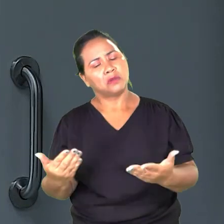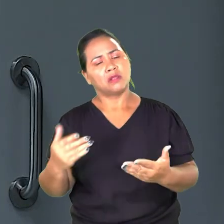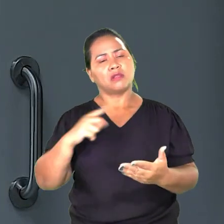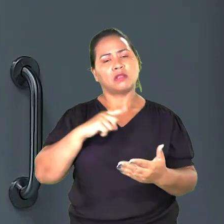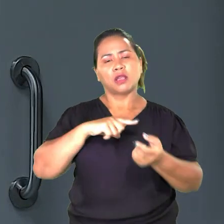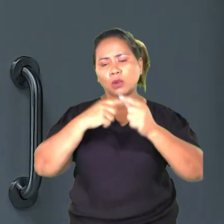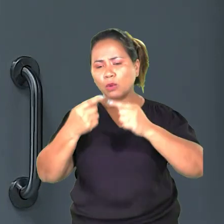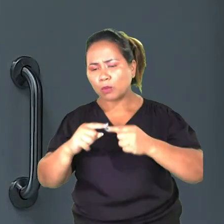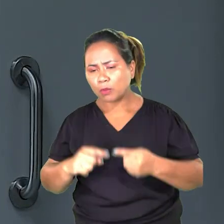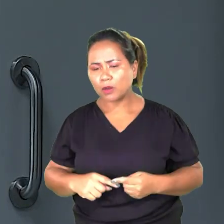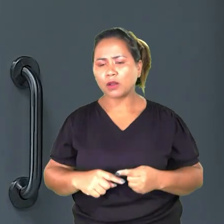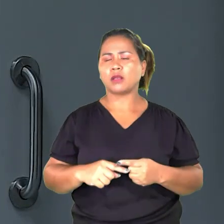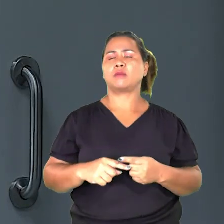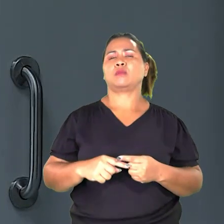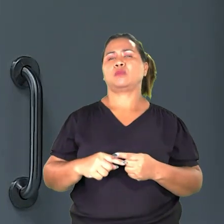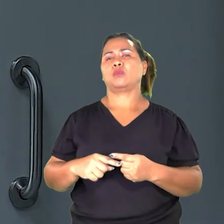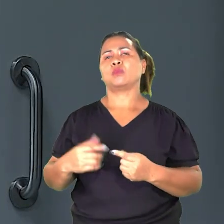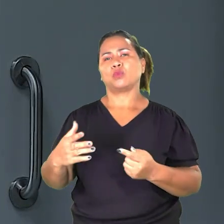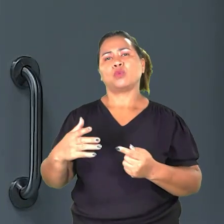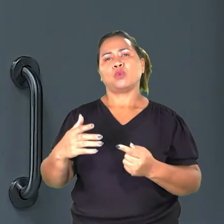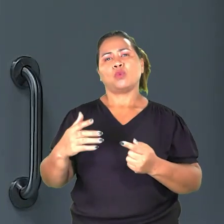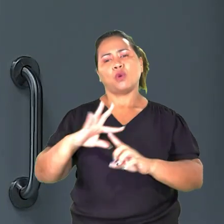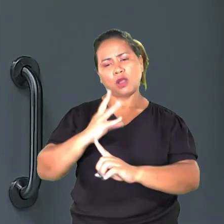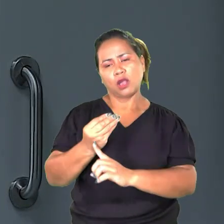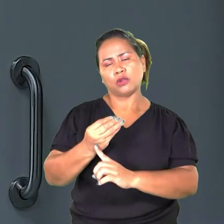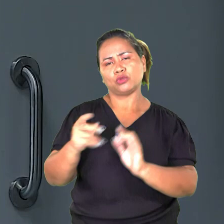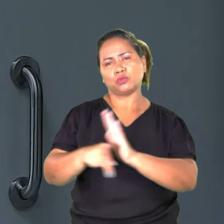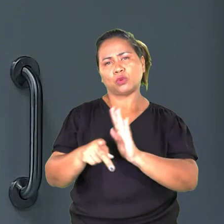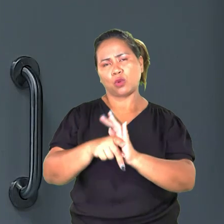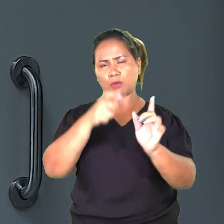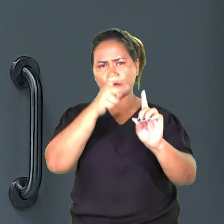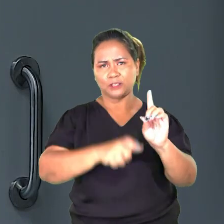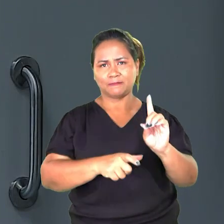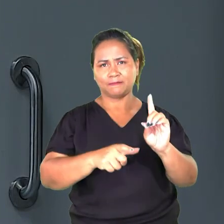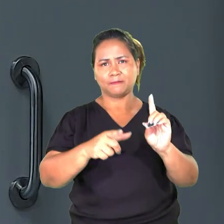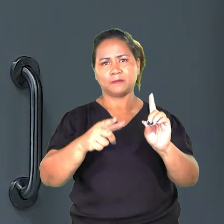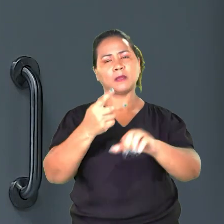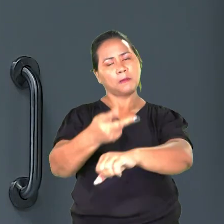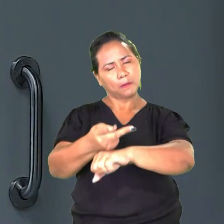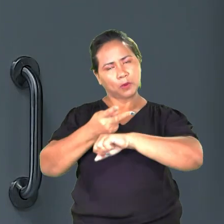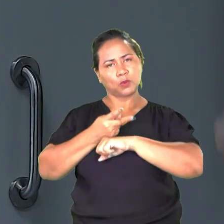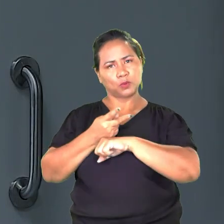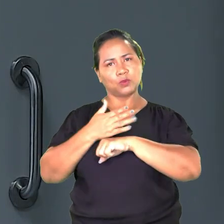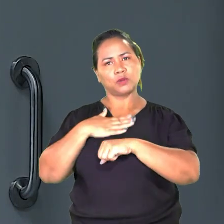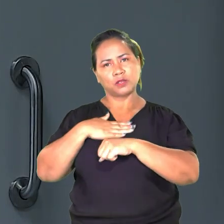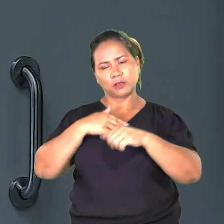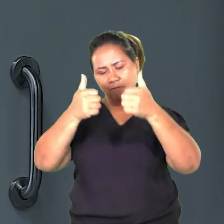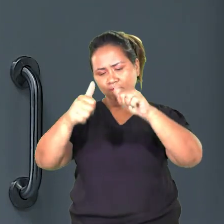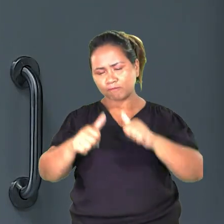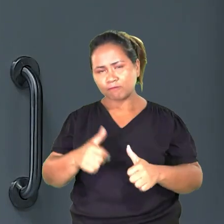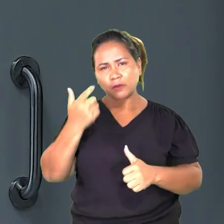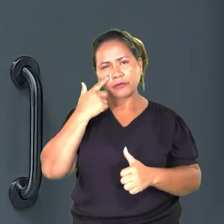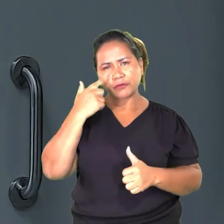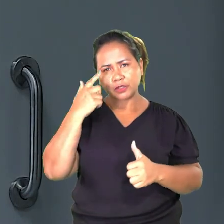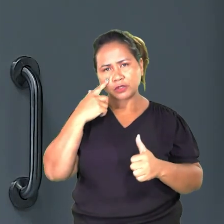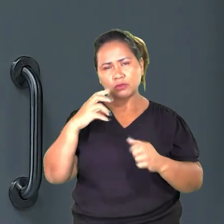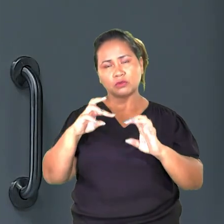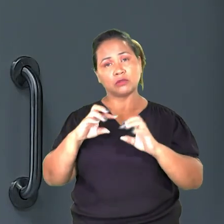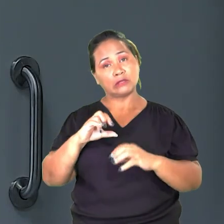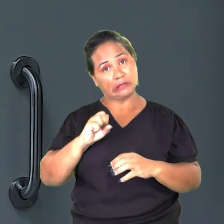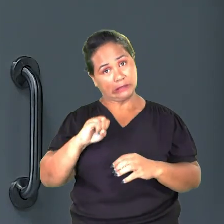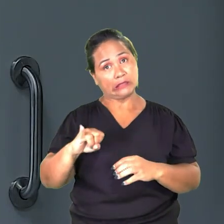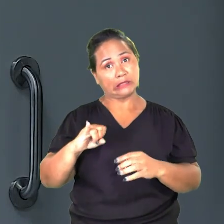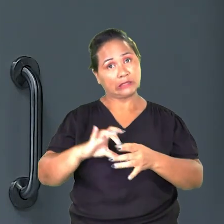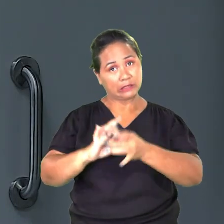obra ou imagem do poeta, é só entrar em contato comigo para análise e formalização,